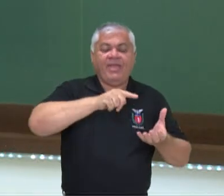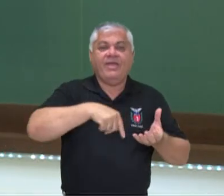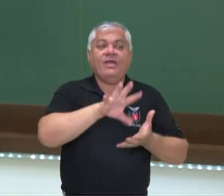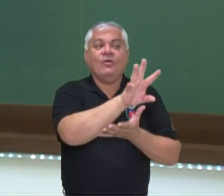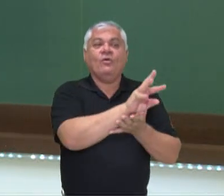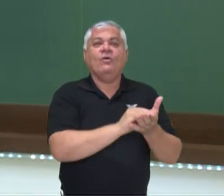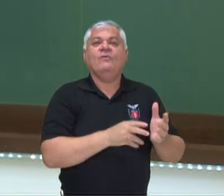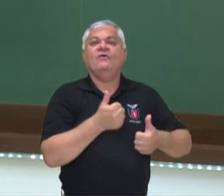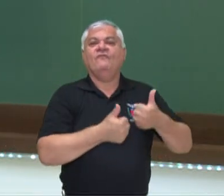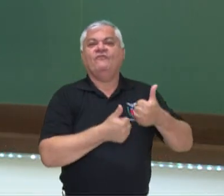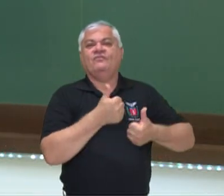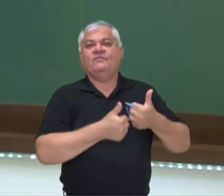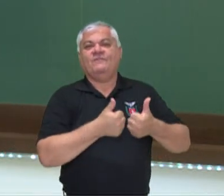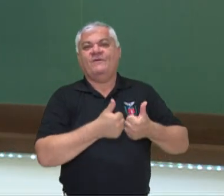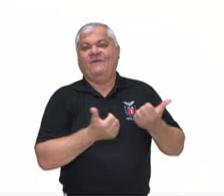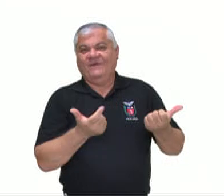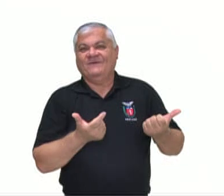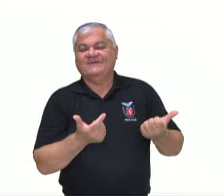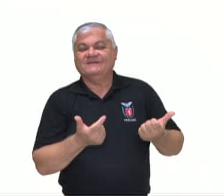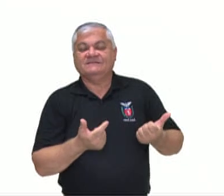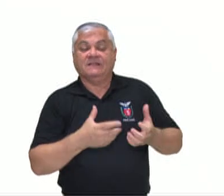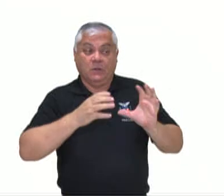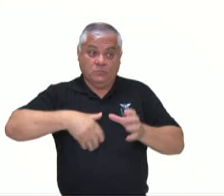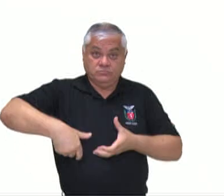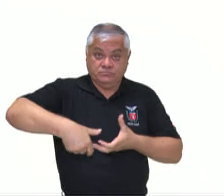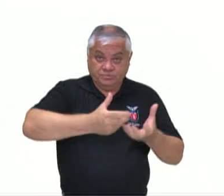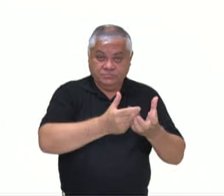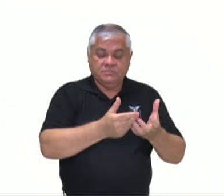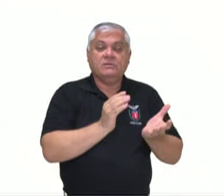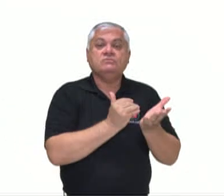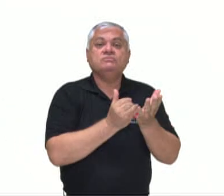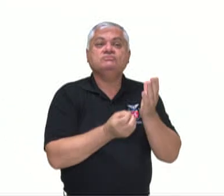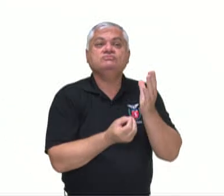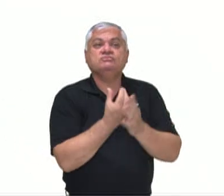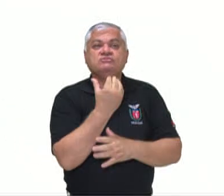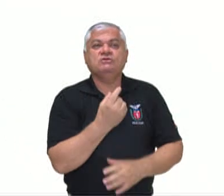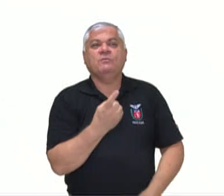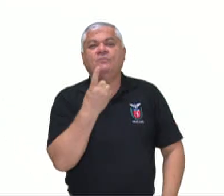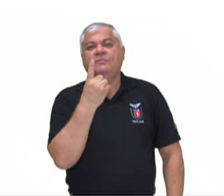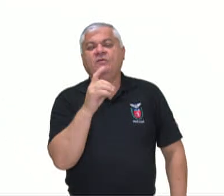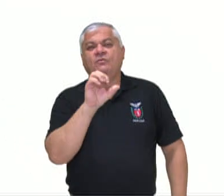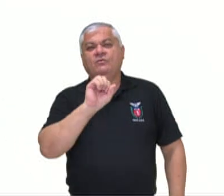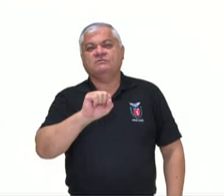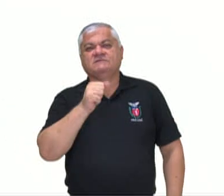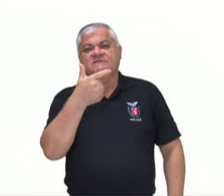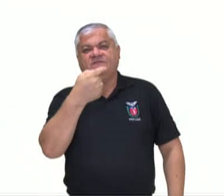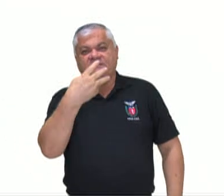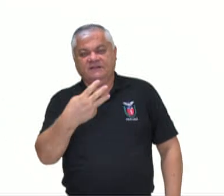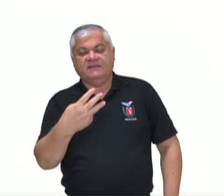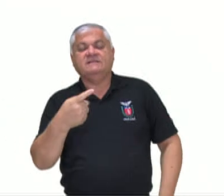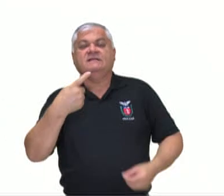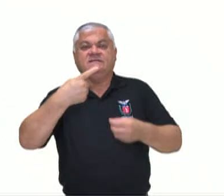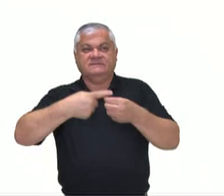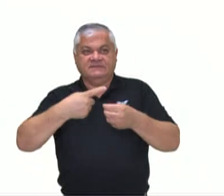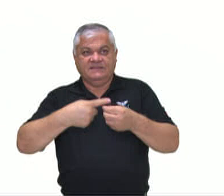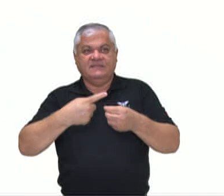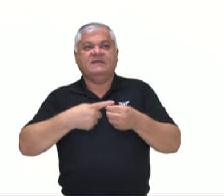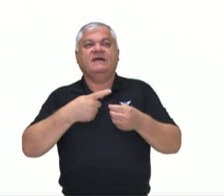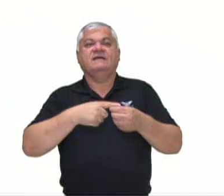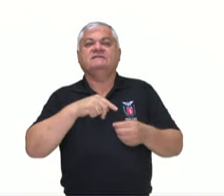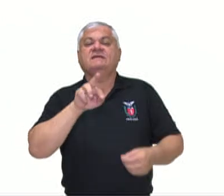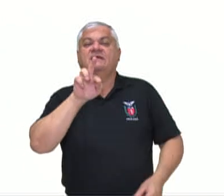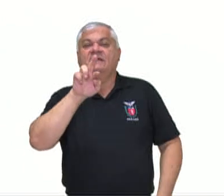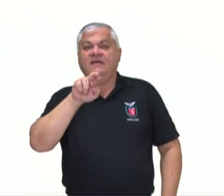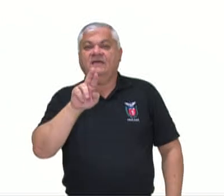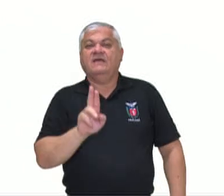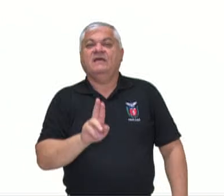futebol que nós conhecemos, tá? Então ele nasceu de uma jogada em 1823 na cidade de Rugby, na